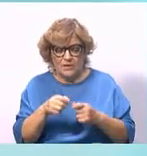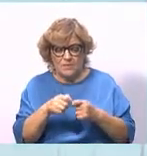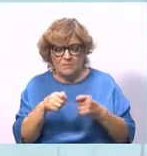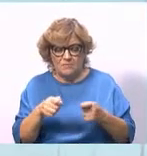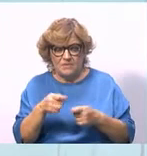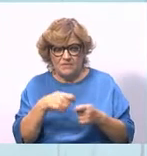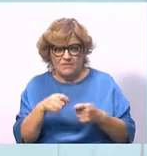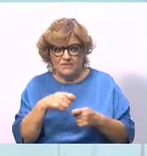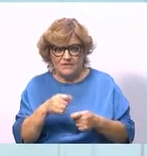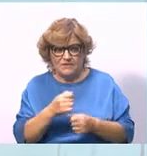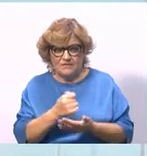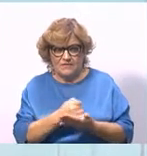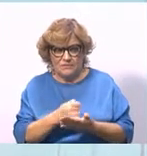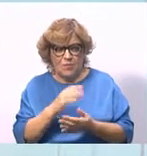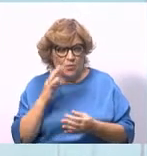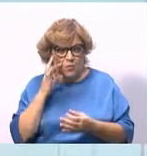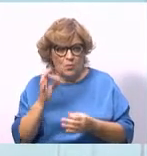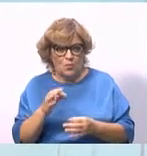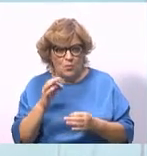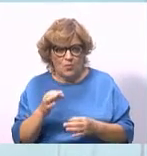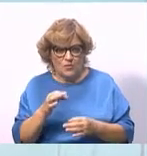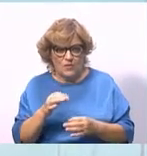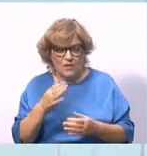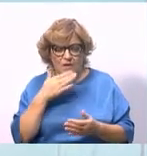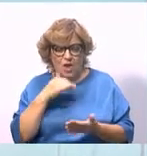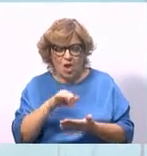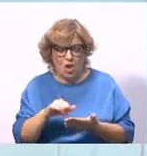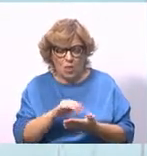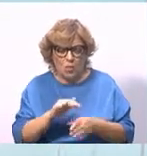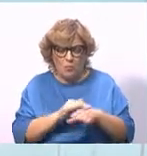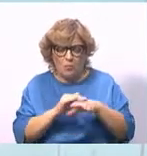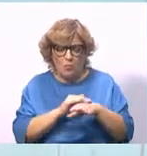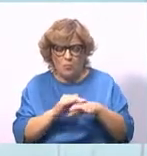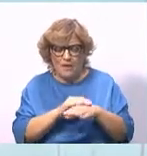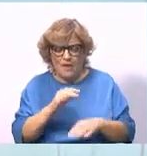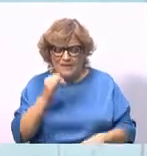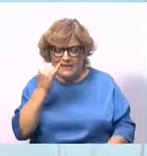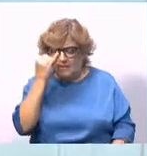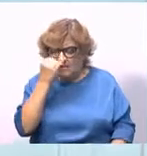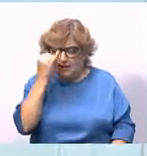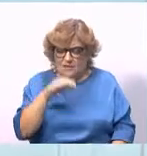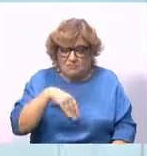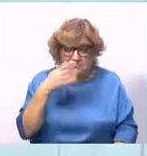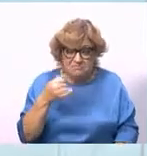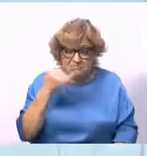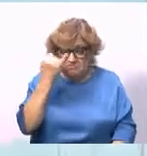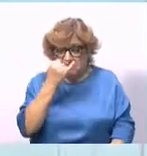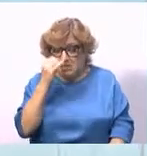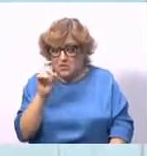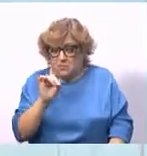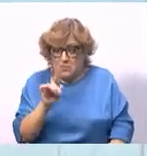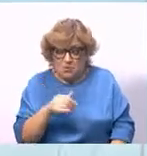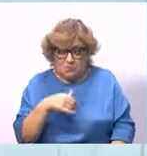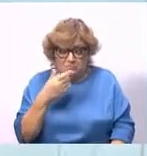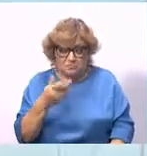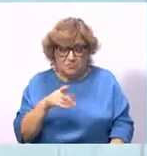vendem nas farmácias. Cuidado com os óleos e as pomadas indianas, ou sem ser indianas, estou a dizer indianas, porque